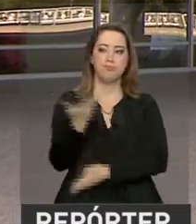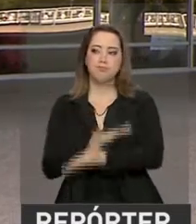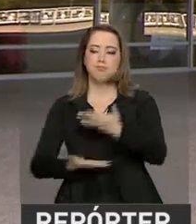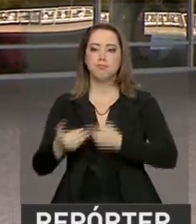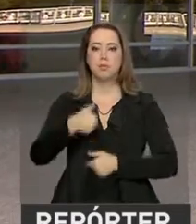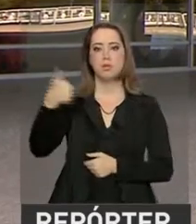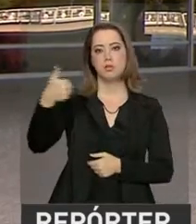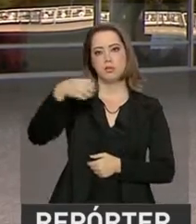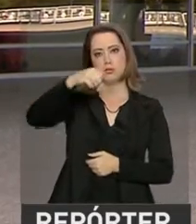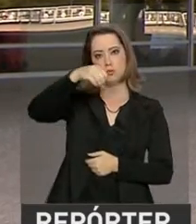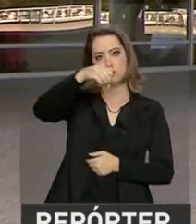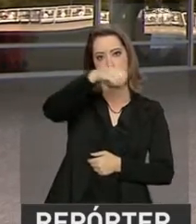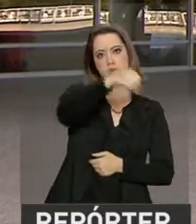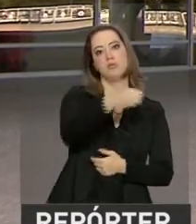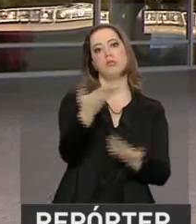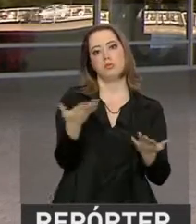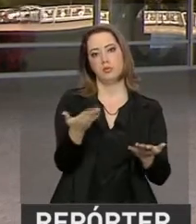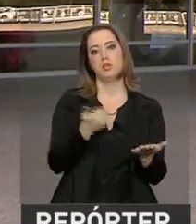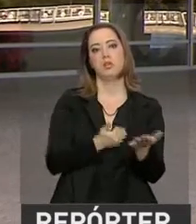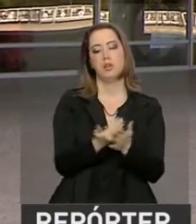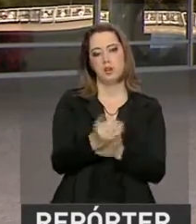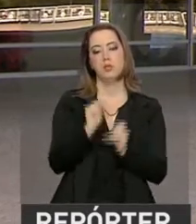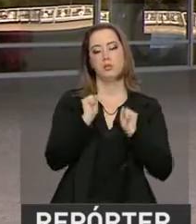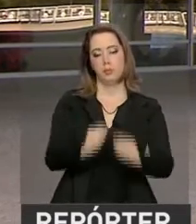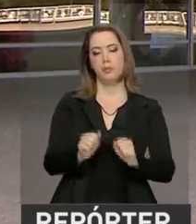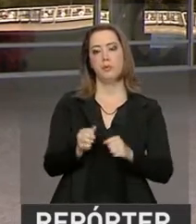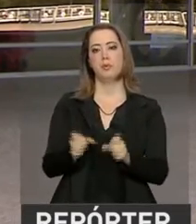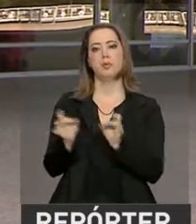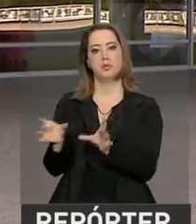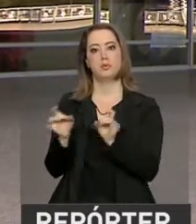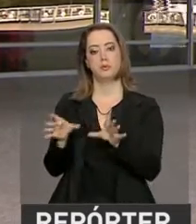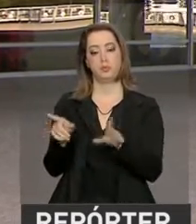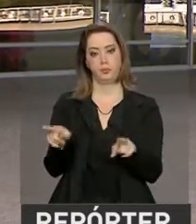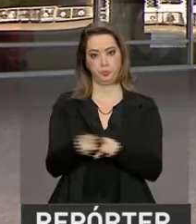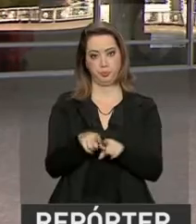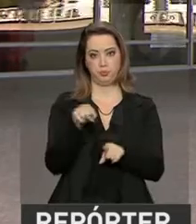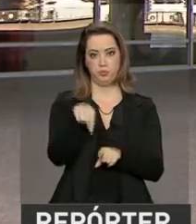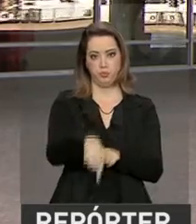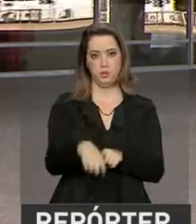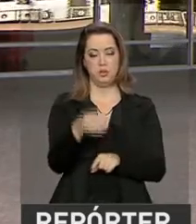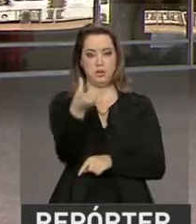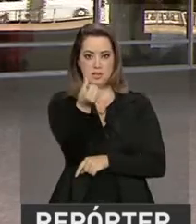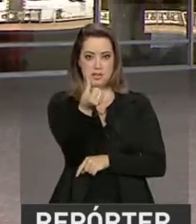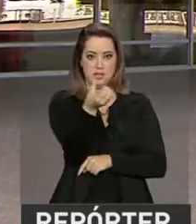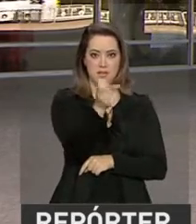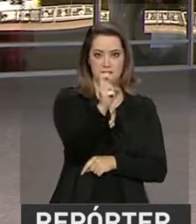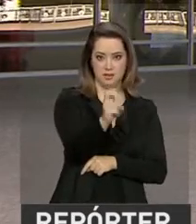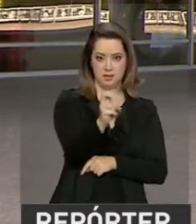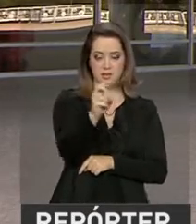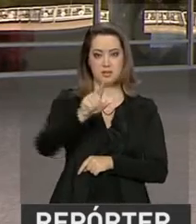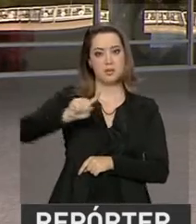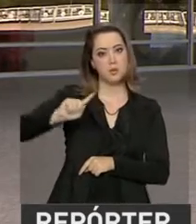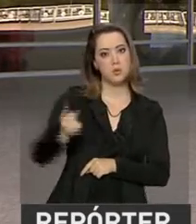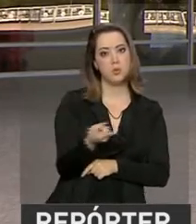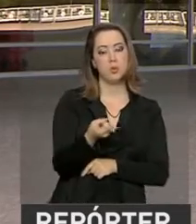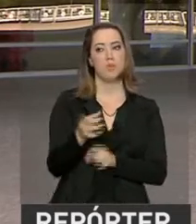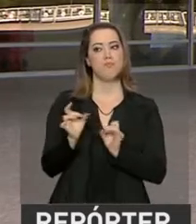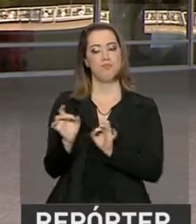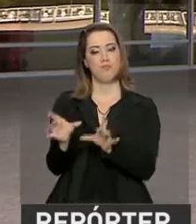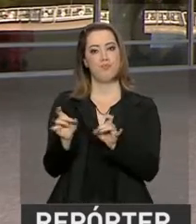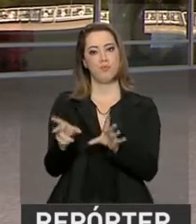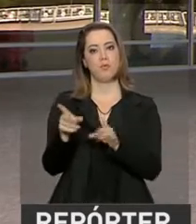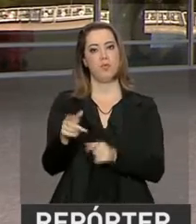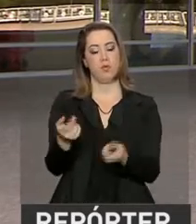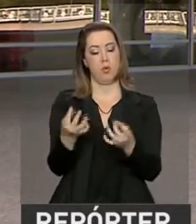1999. Os frigoríficos brasileiros farão parte de uma cota de cerca de 65 mil toneladas de venda de carne